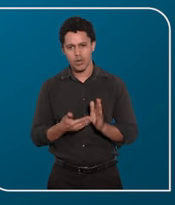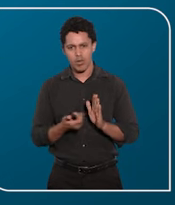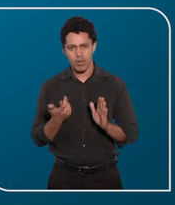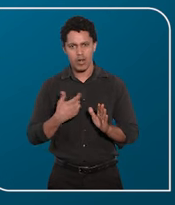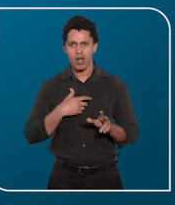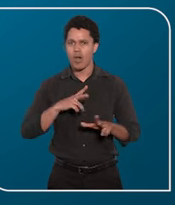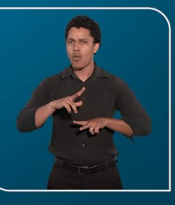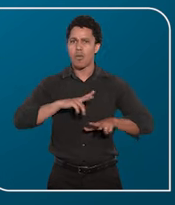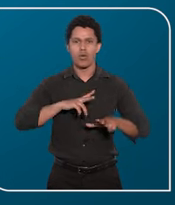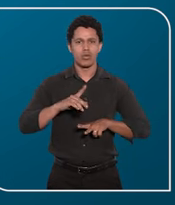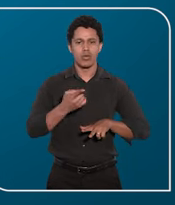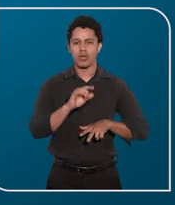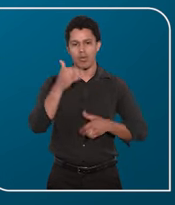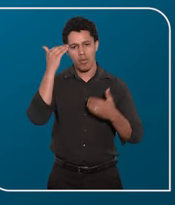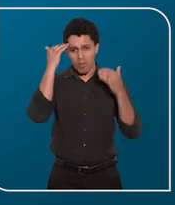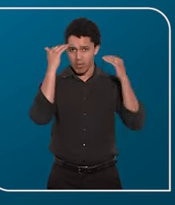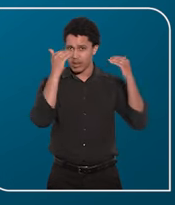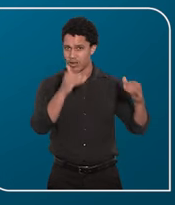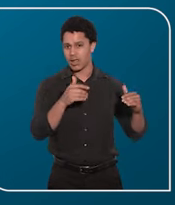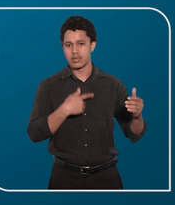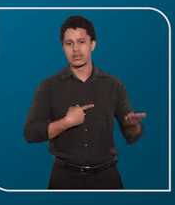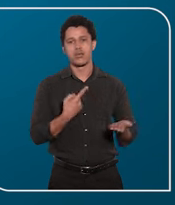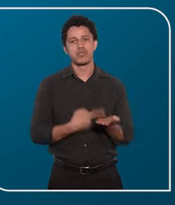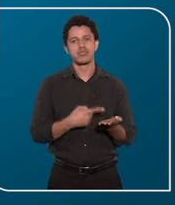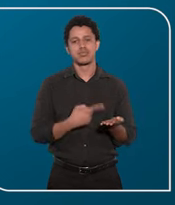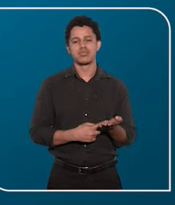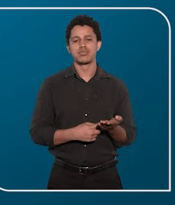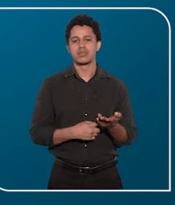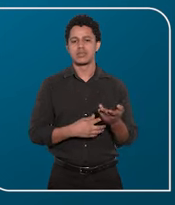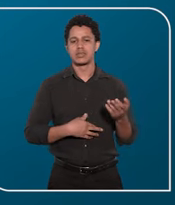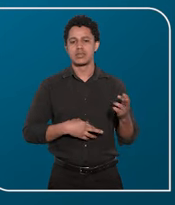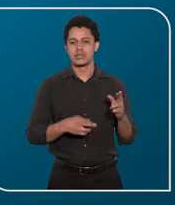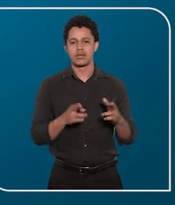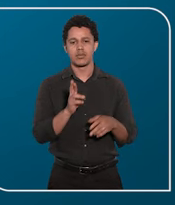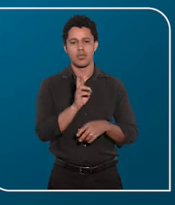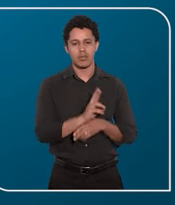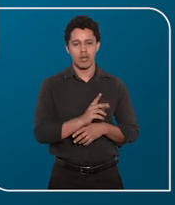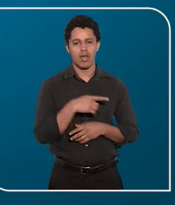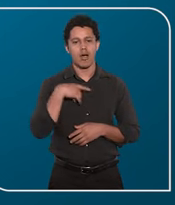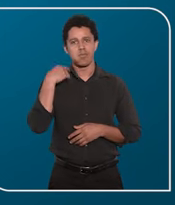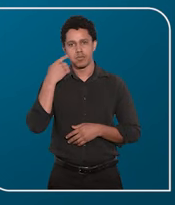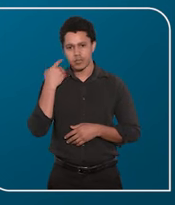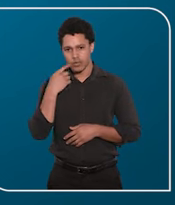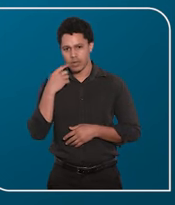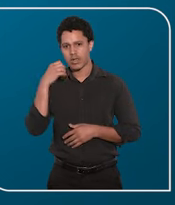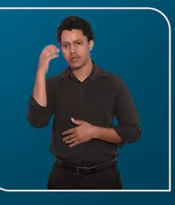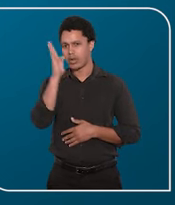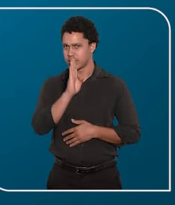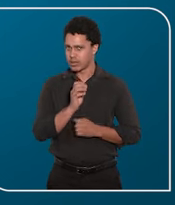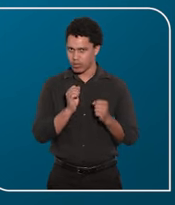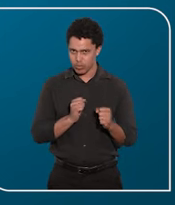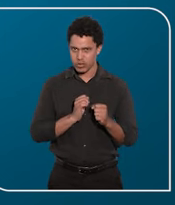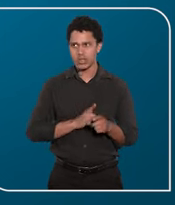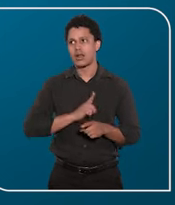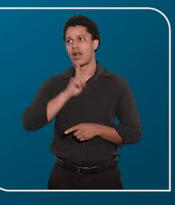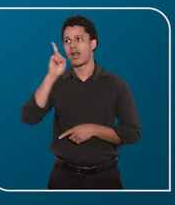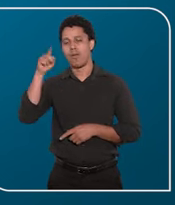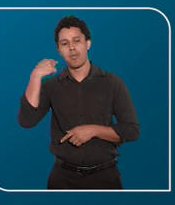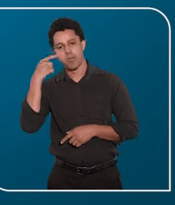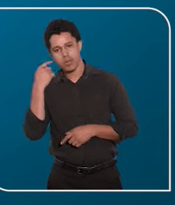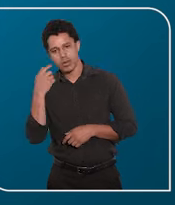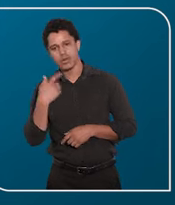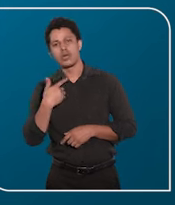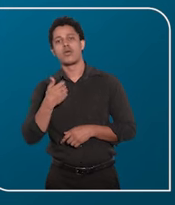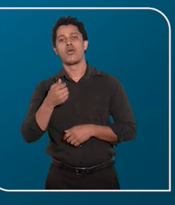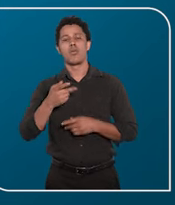está obedecendo. Era um tratado de reciprocidade, onde o advogado brasileiro poderia exercer a advocacia em Portugal e o